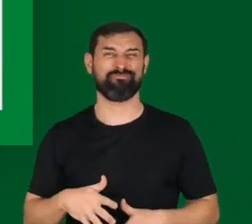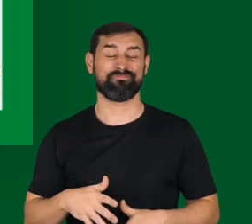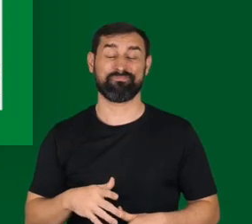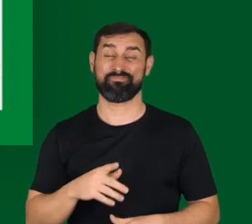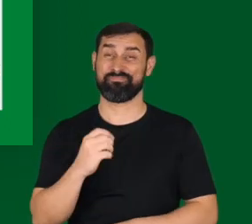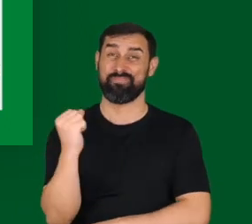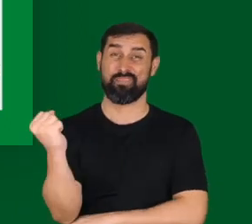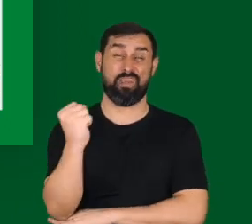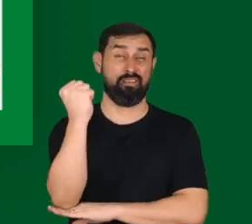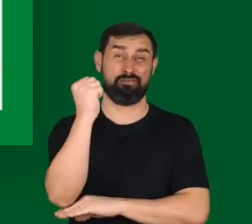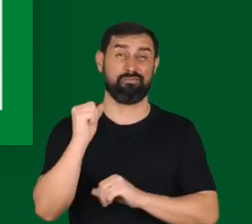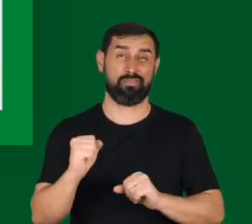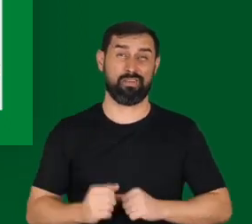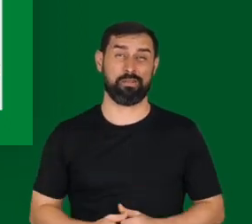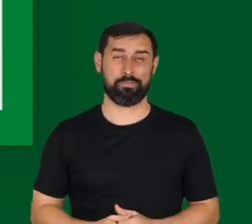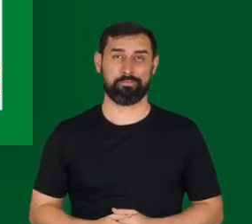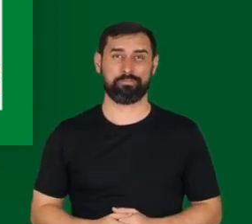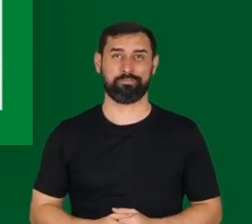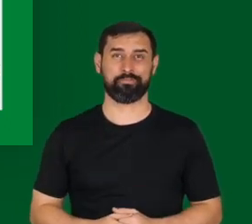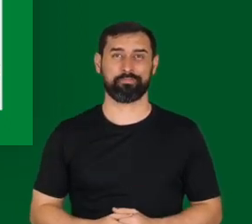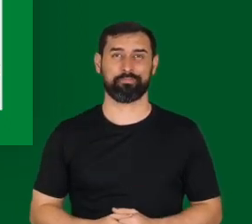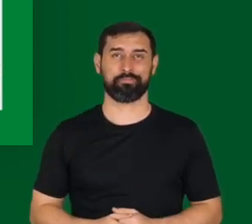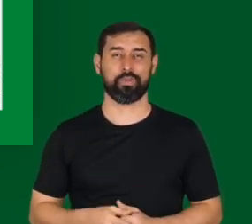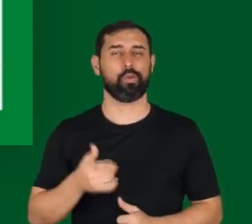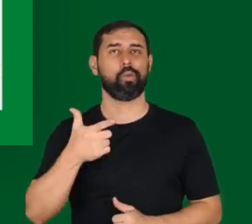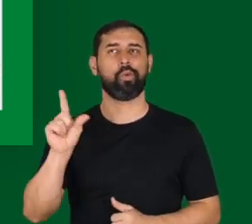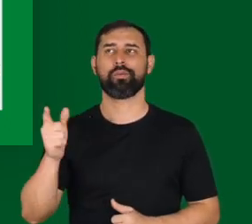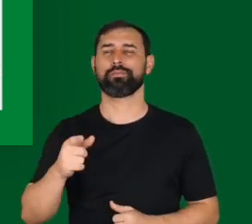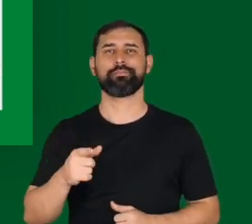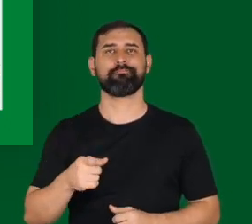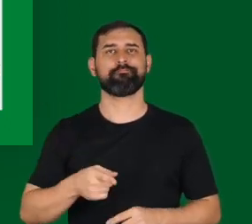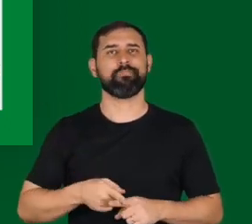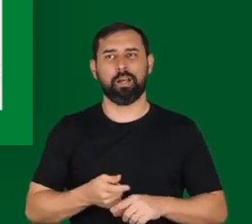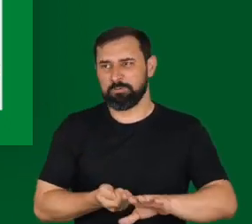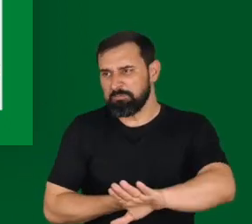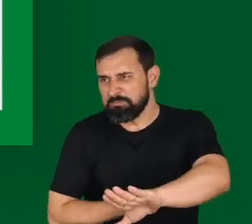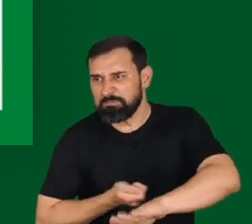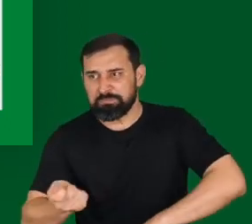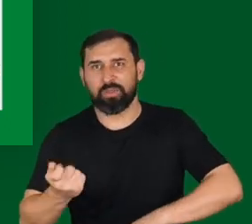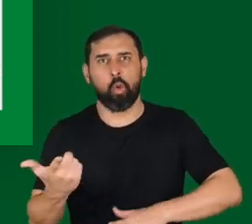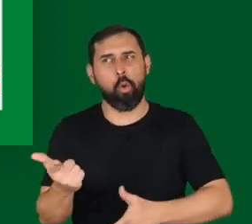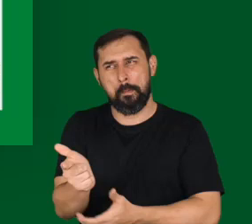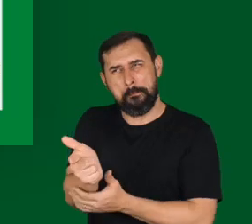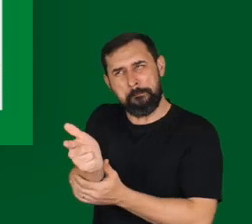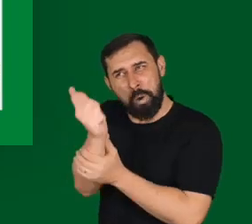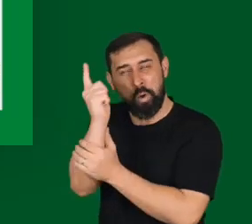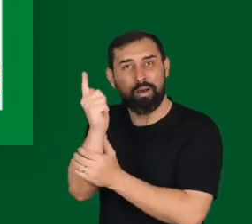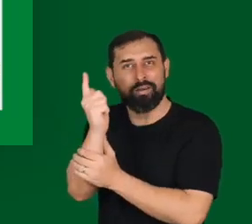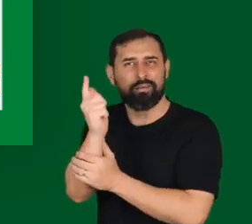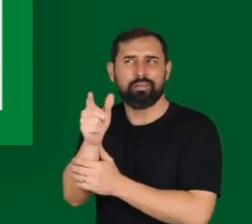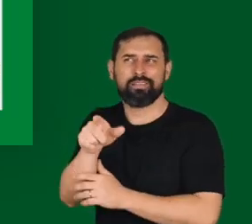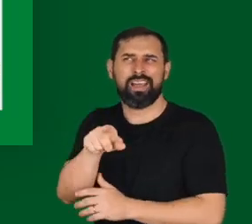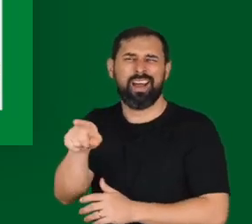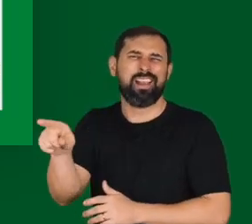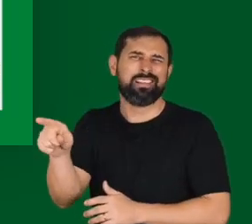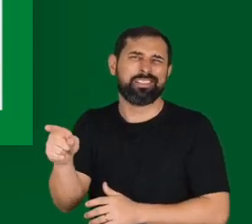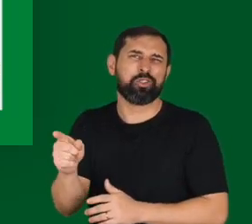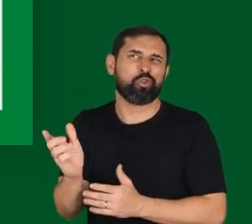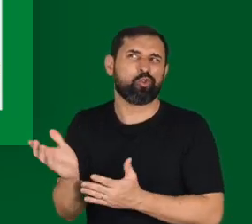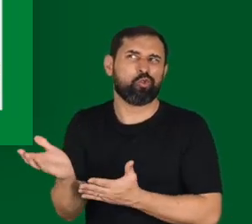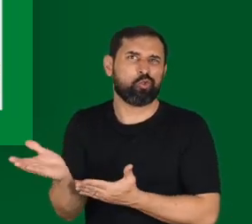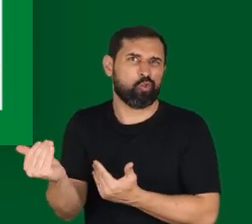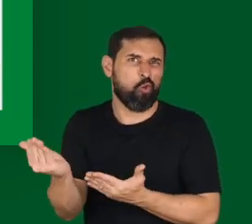sobre a criança, levando aí a queimaduras graves. Homicídios, se tratando de crianças mais velhas, um pouquinho, que